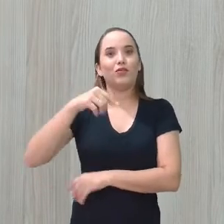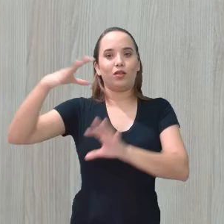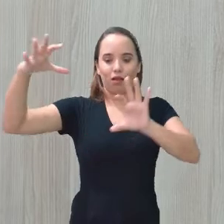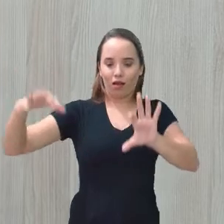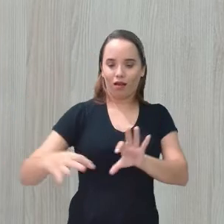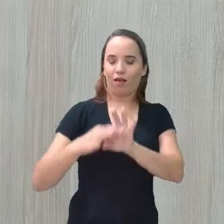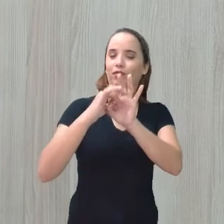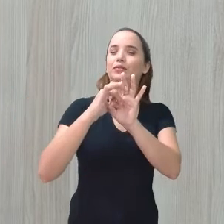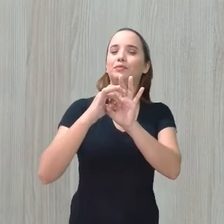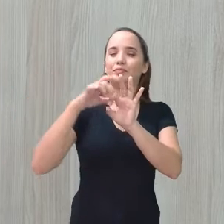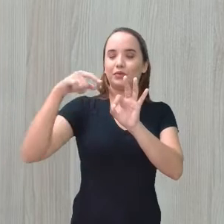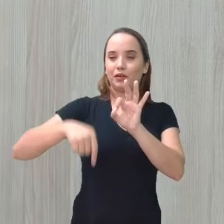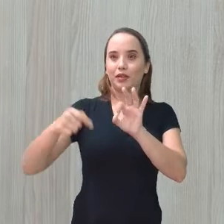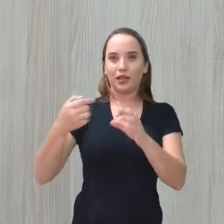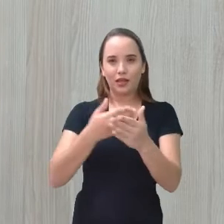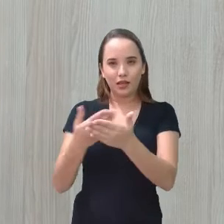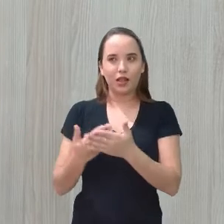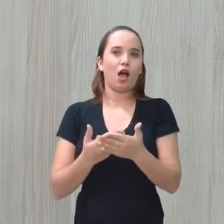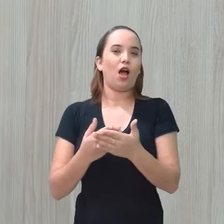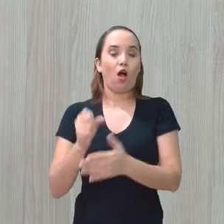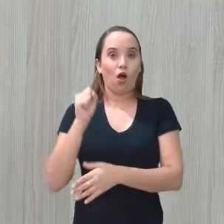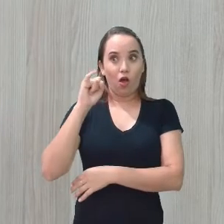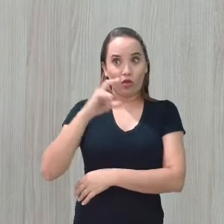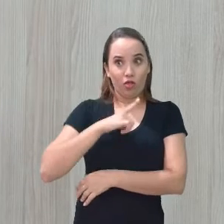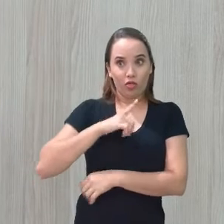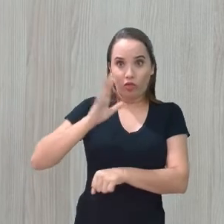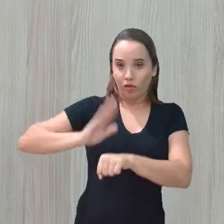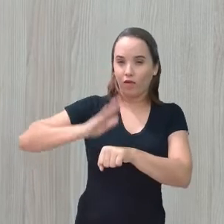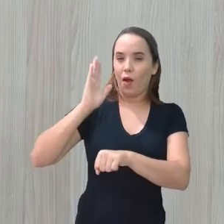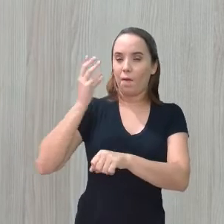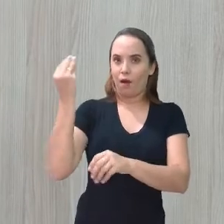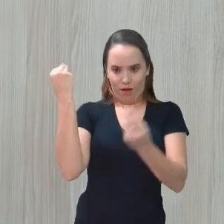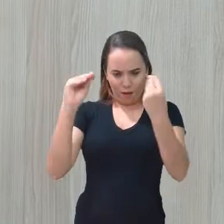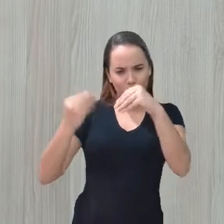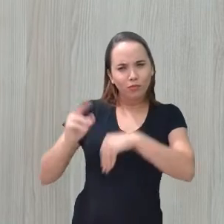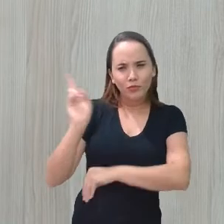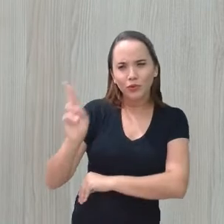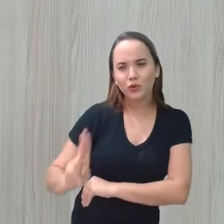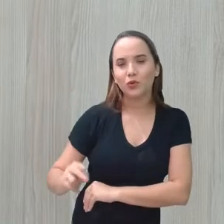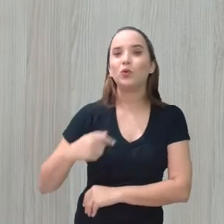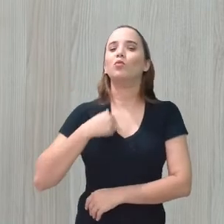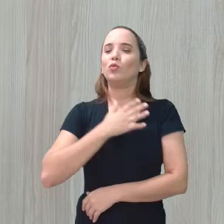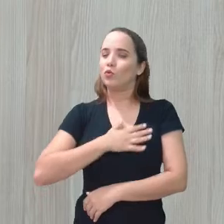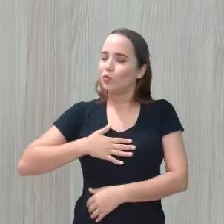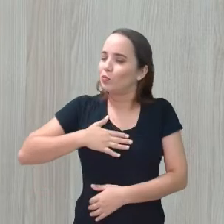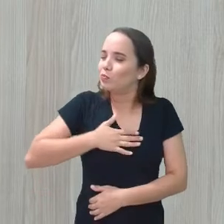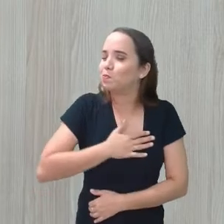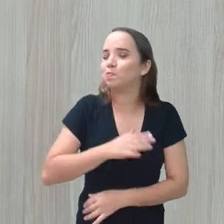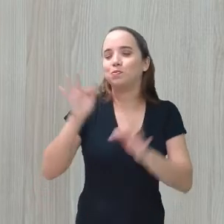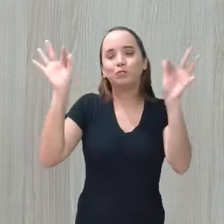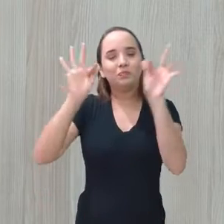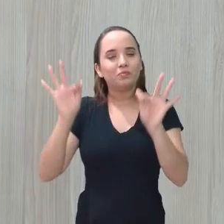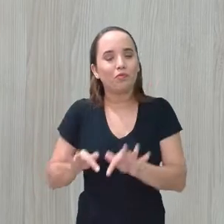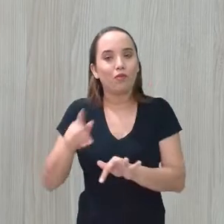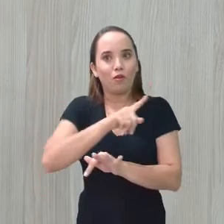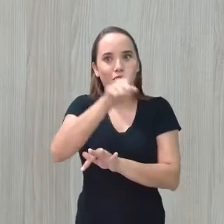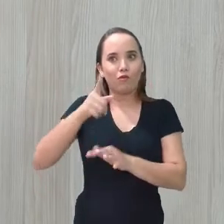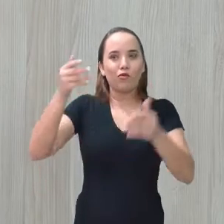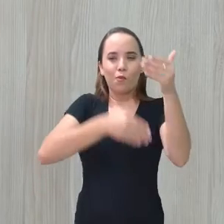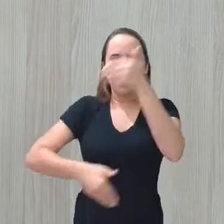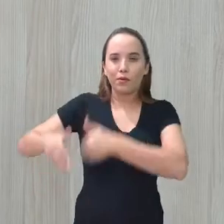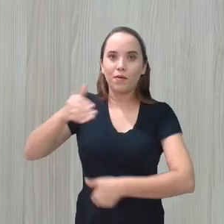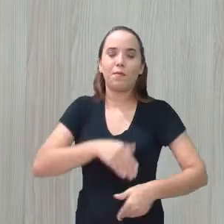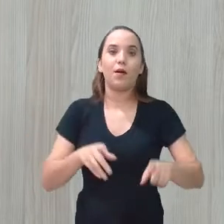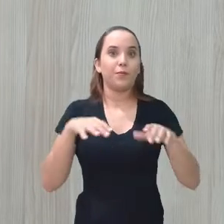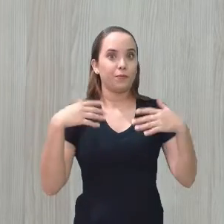nossa aula. Quem tiver mais aí, coloca o nome aí para eu poder dizer na aula. Estou muito feliz que vocês estão aqui conosco. E essa questão